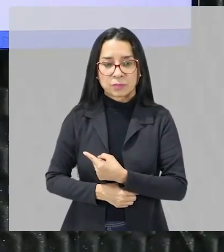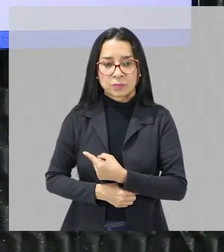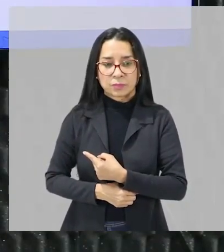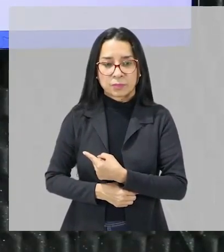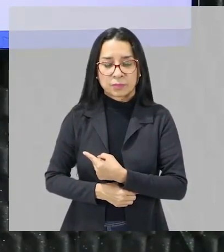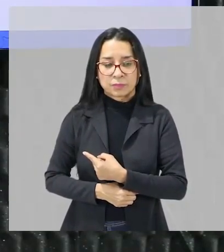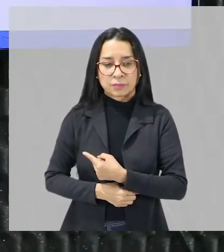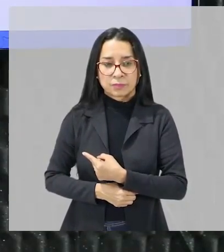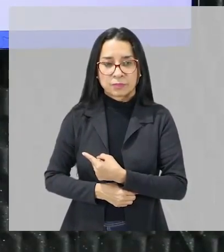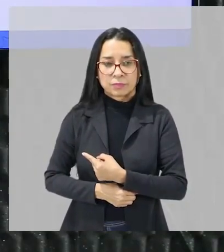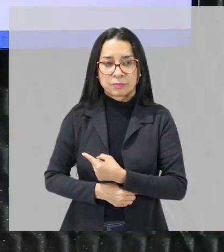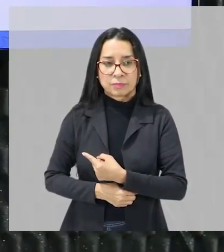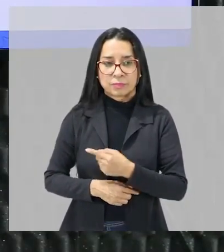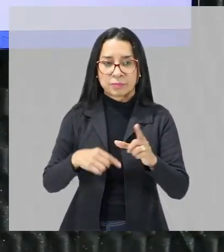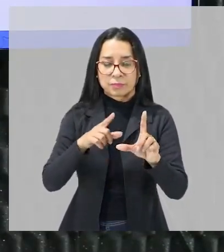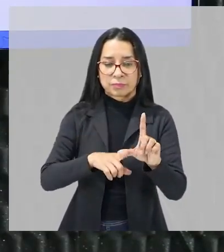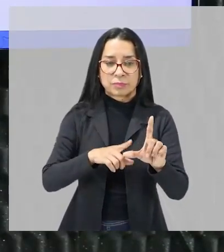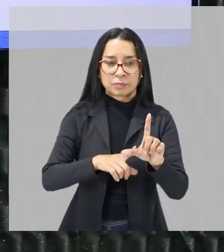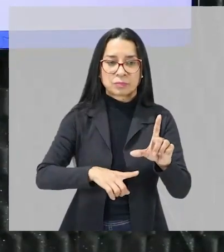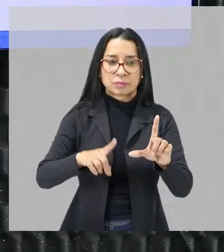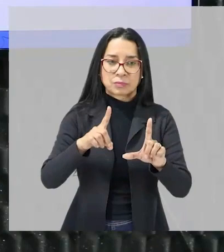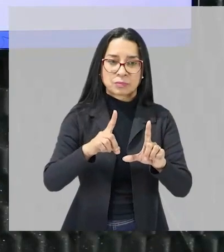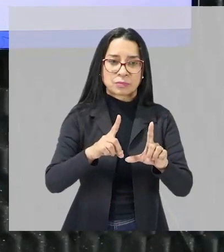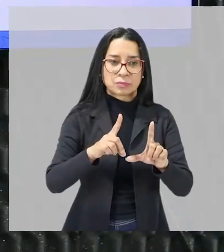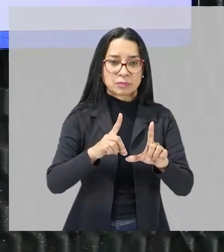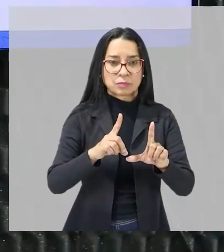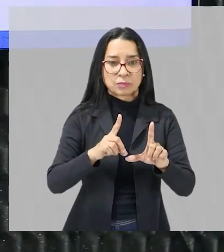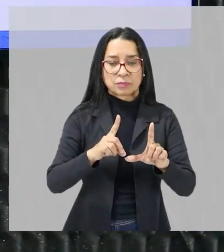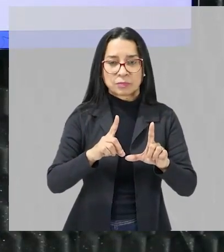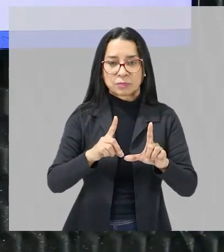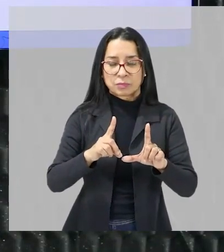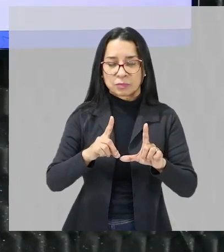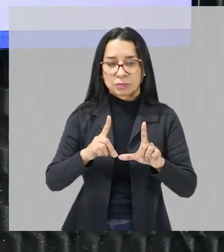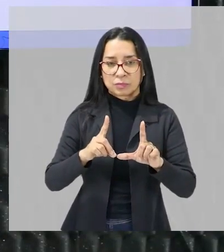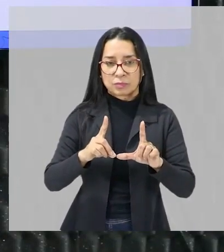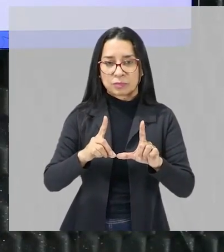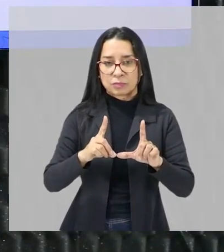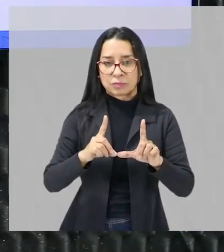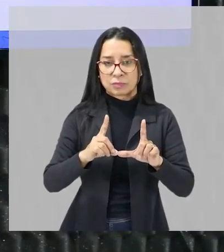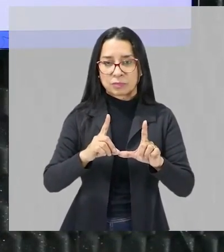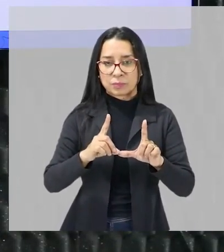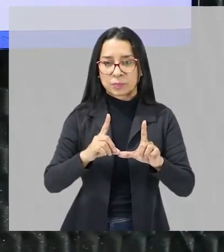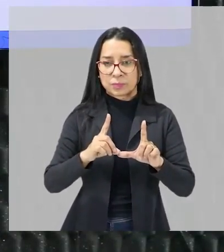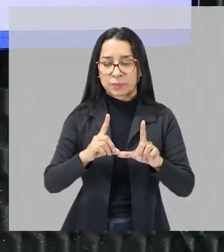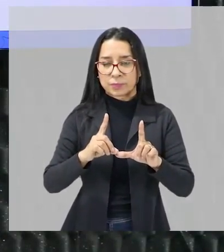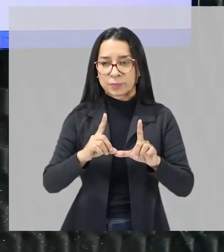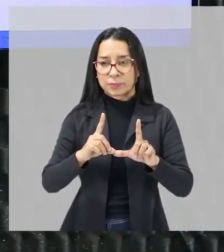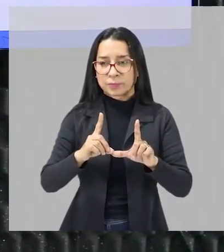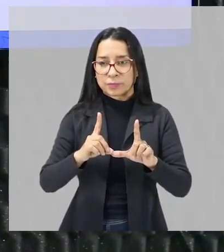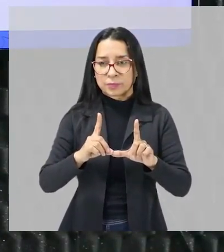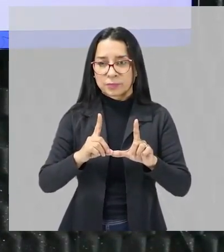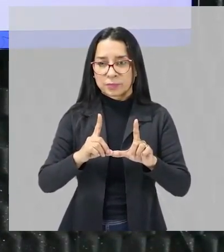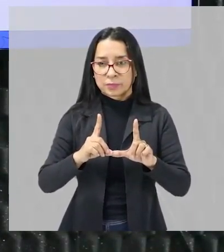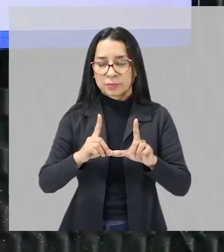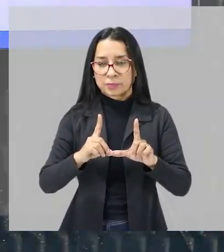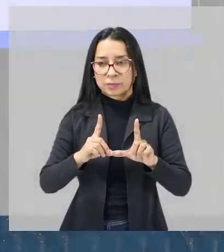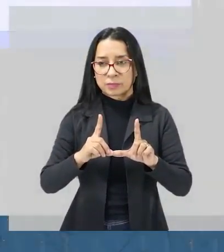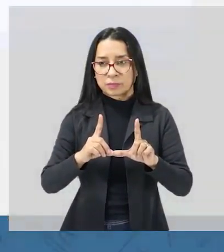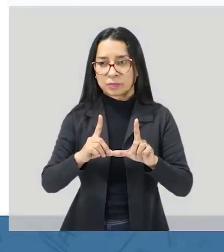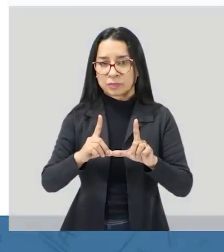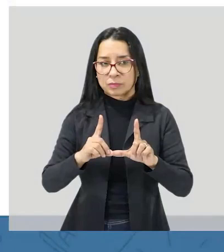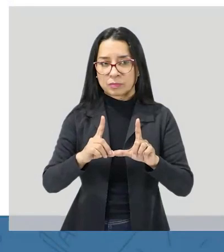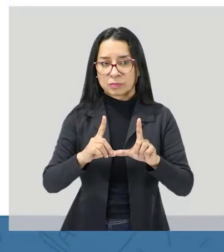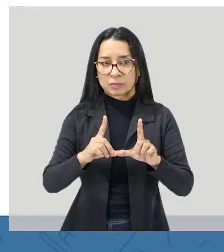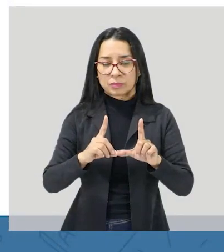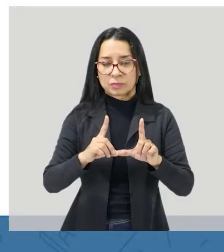também. Letra D. A ideologia seria compreensões humanas que buscam garantir a manutenção